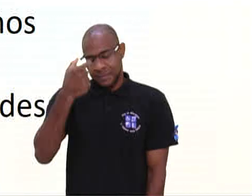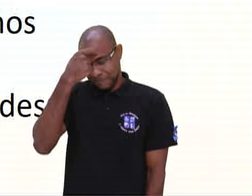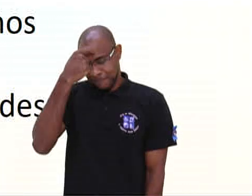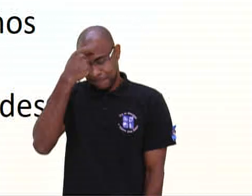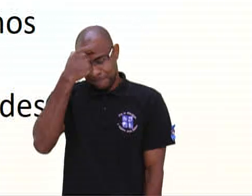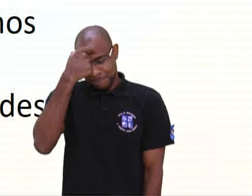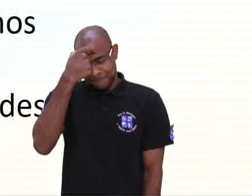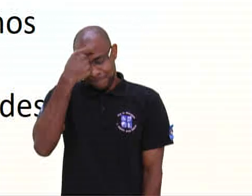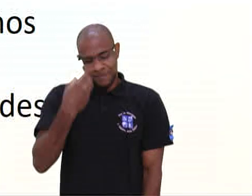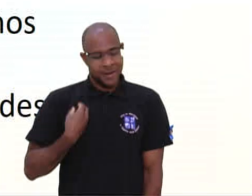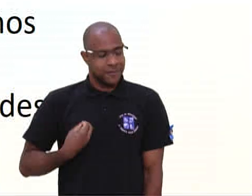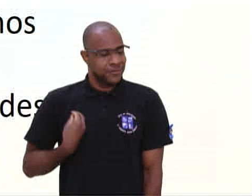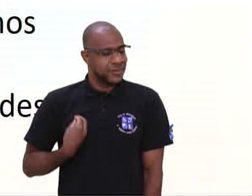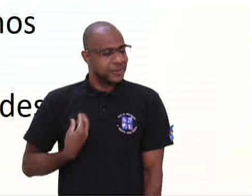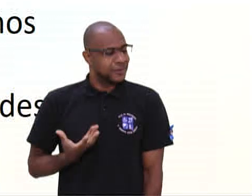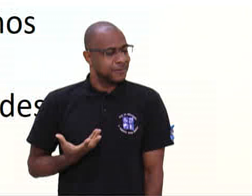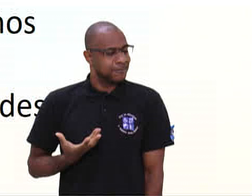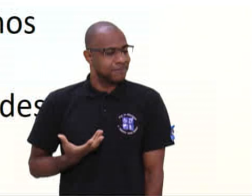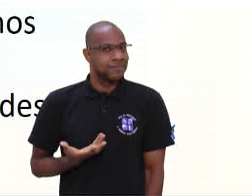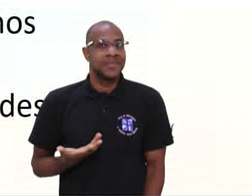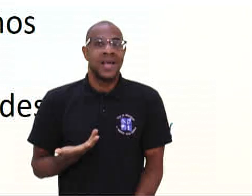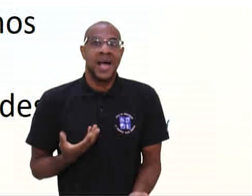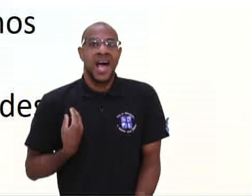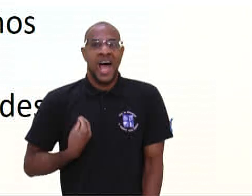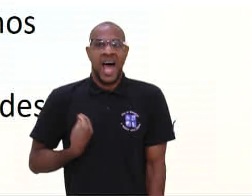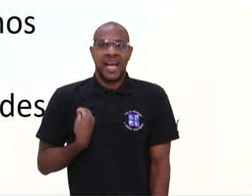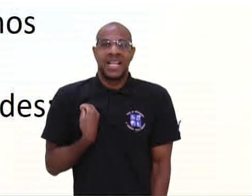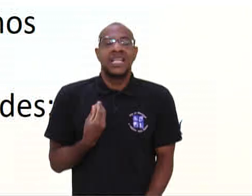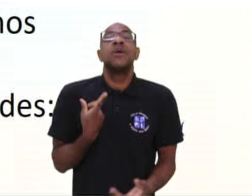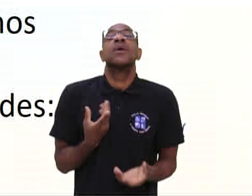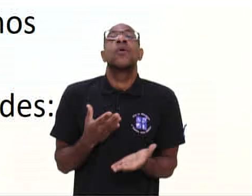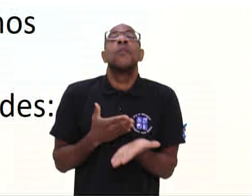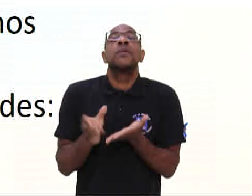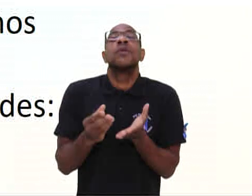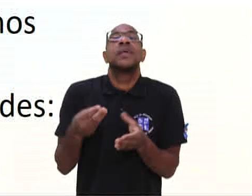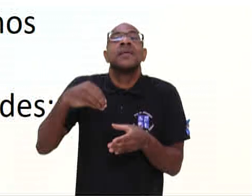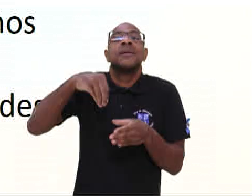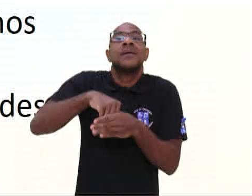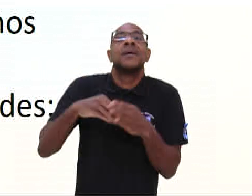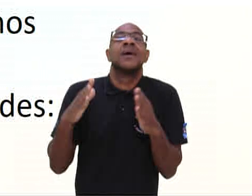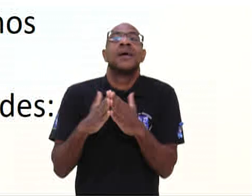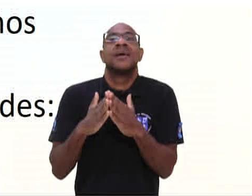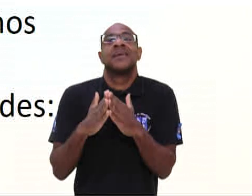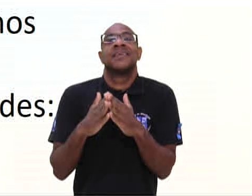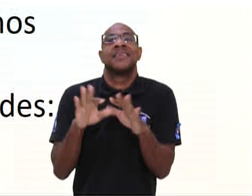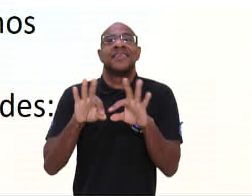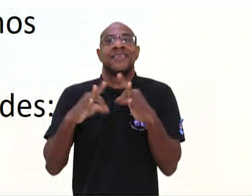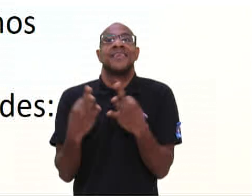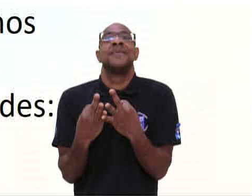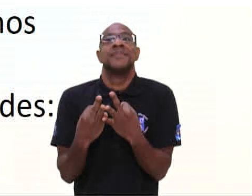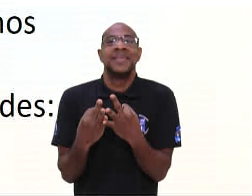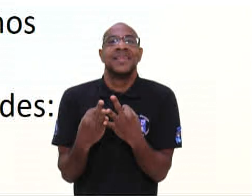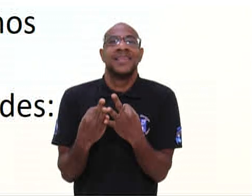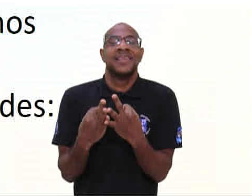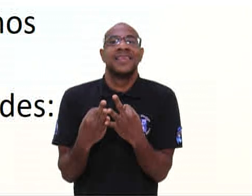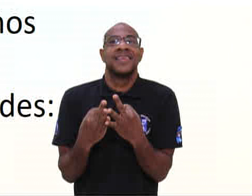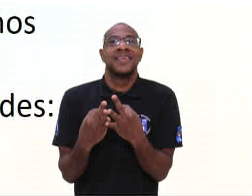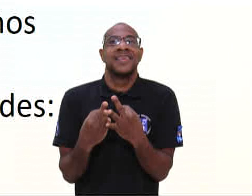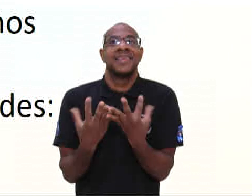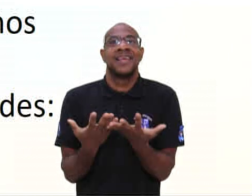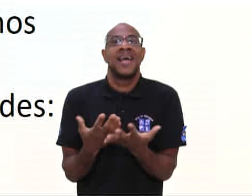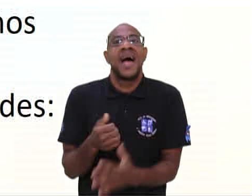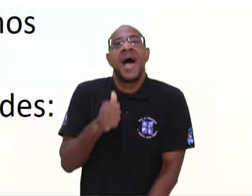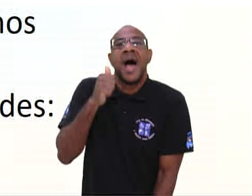fora entregue, a galinha passou a morar com a família. A menina, de volta do colégio, jogava a pasta longe